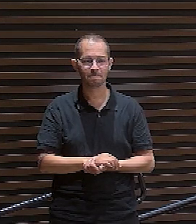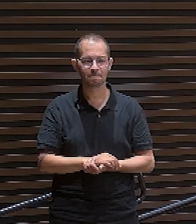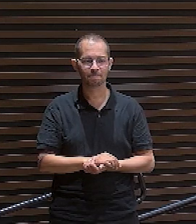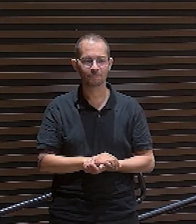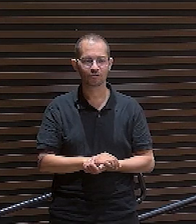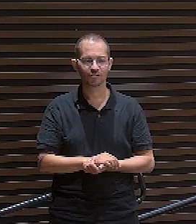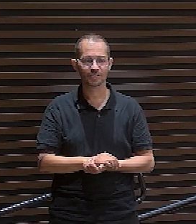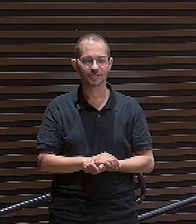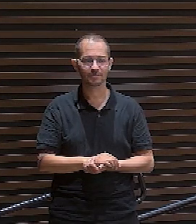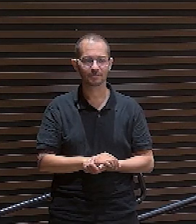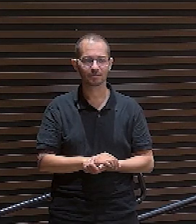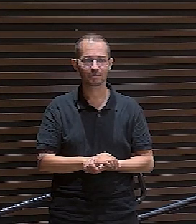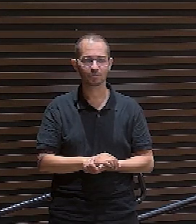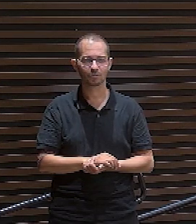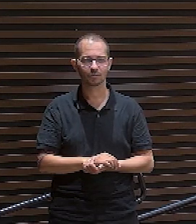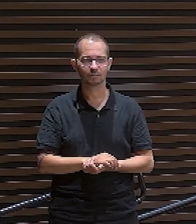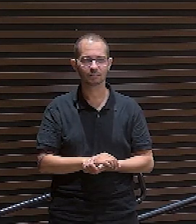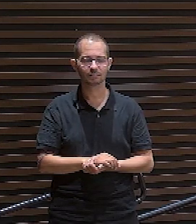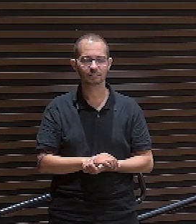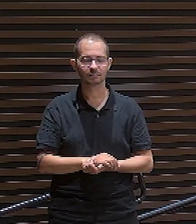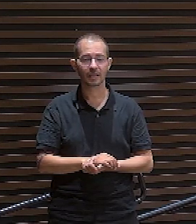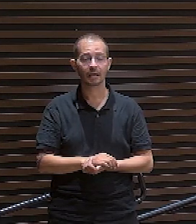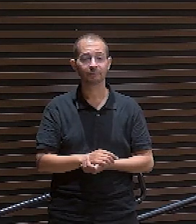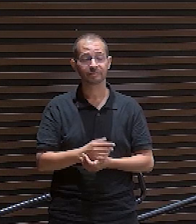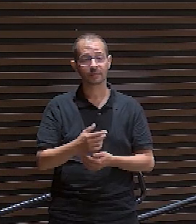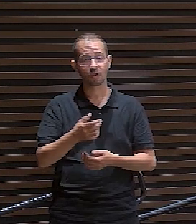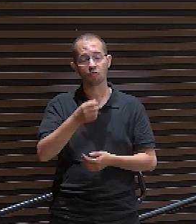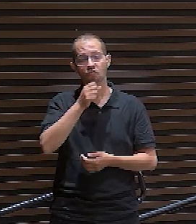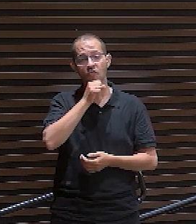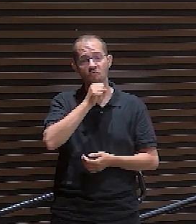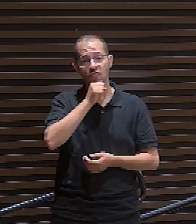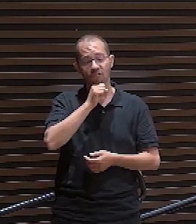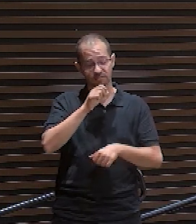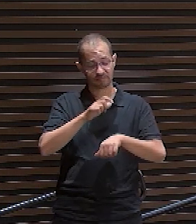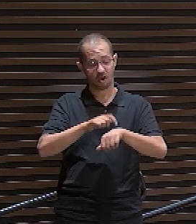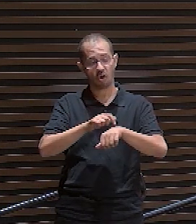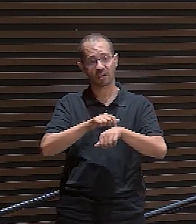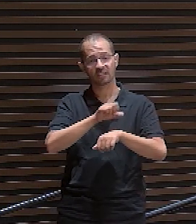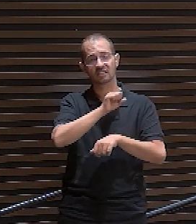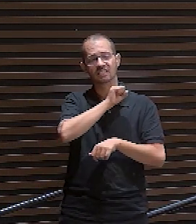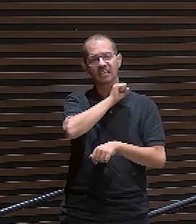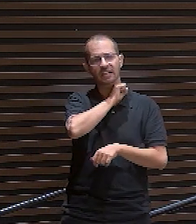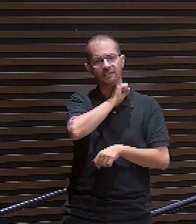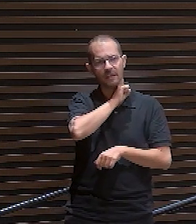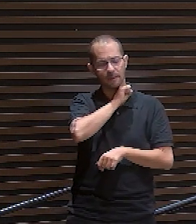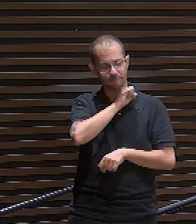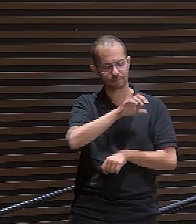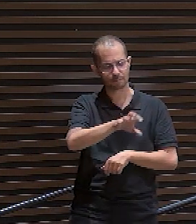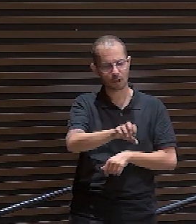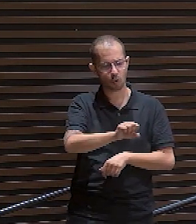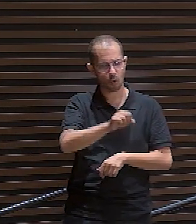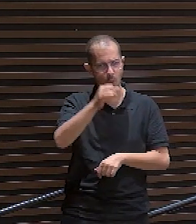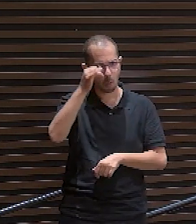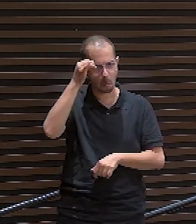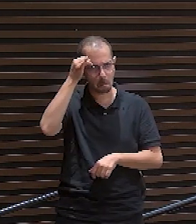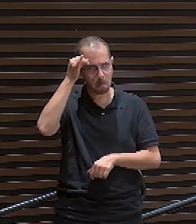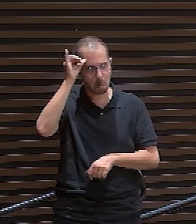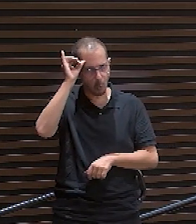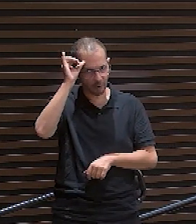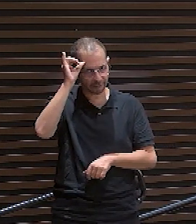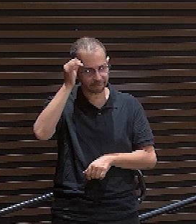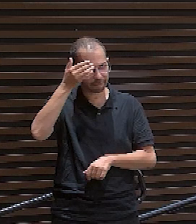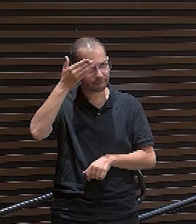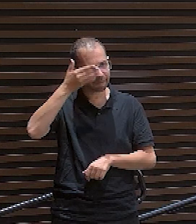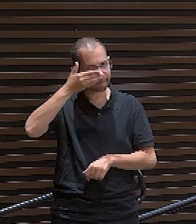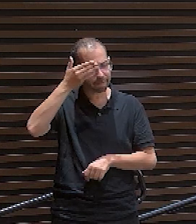E o avô foi na hora de sacrificar, pegou o boi cego e